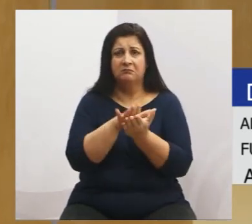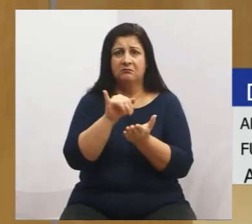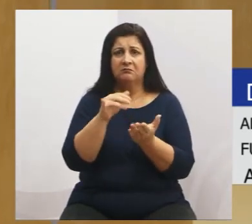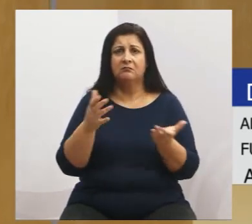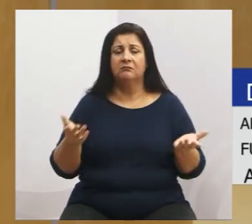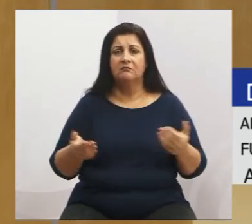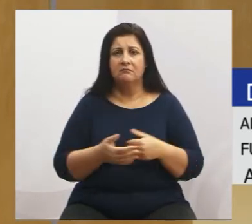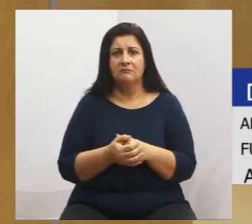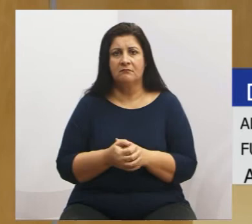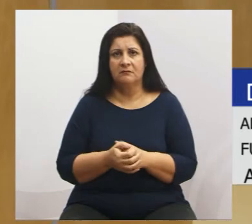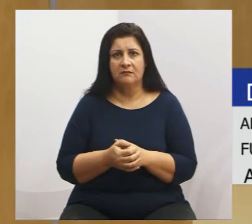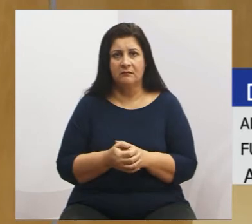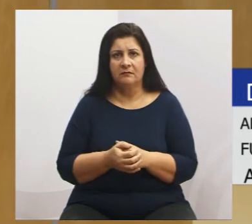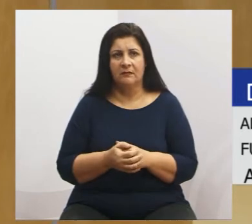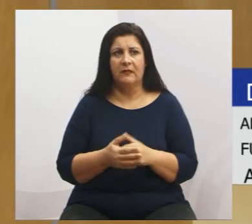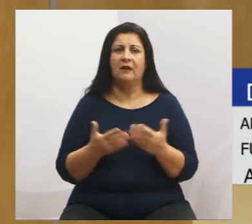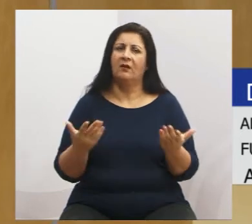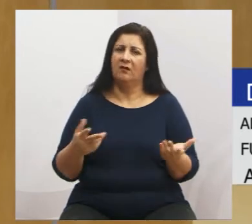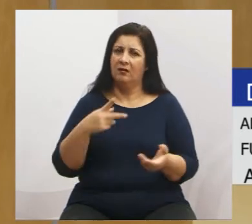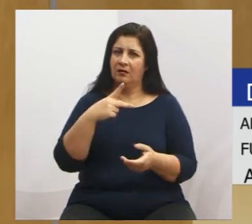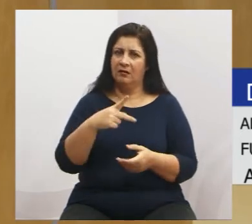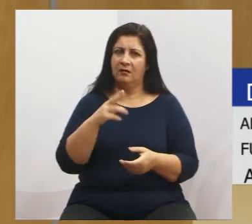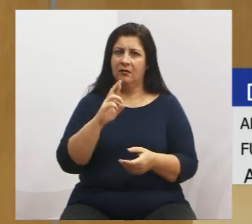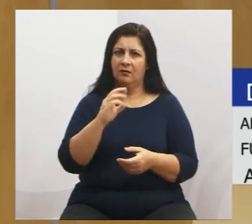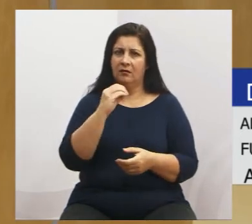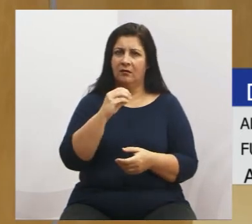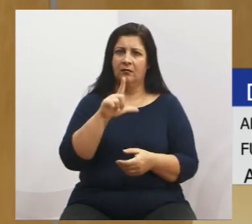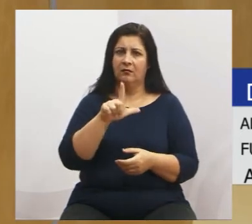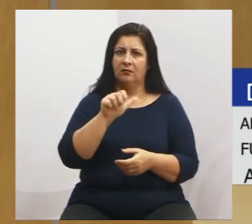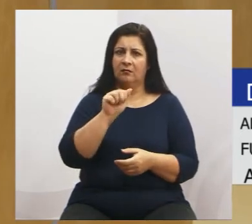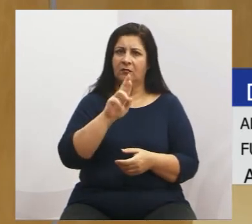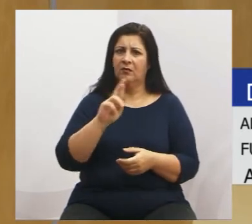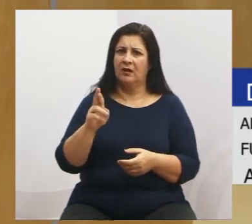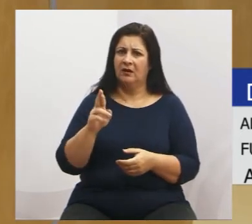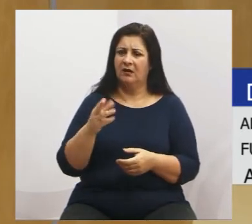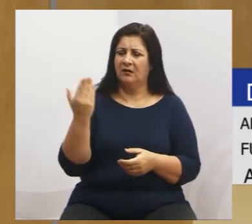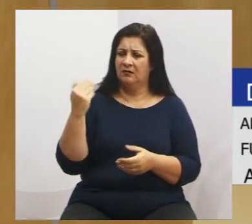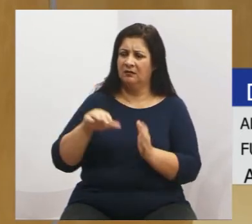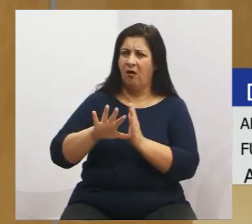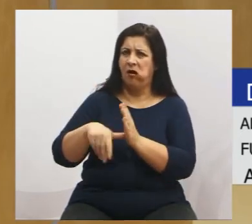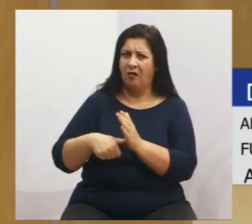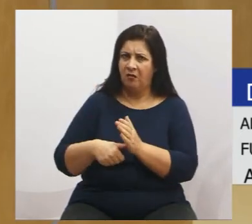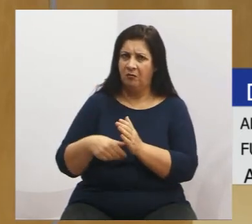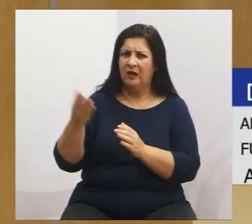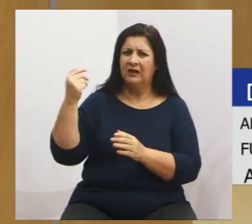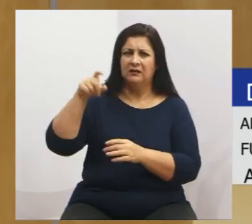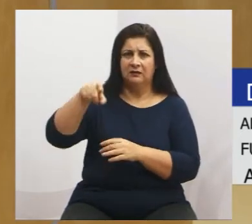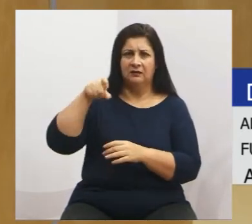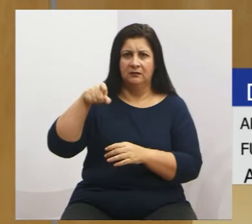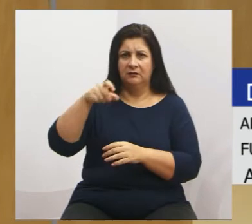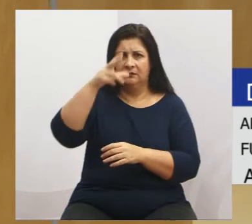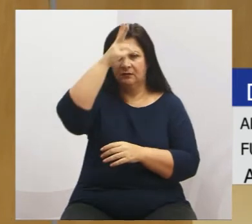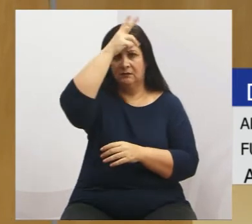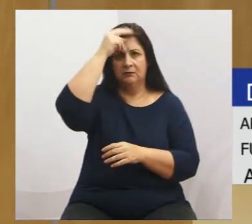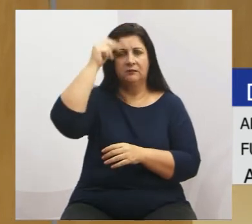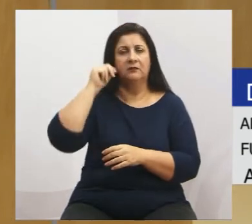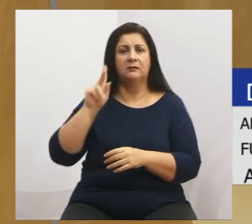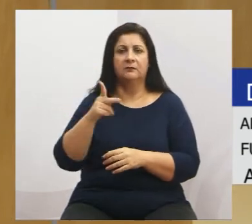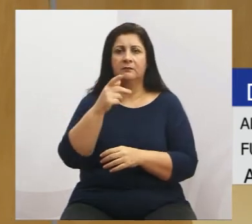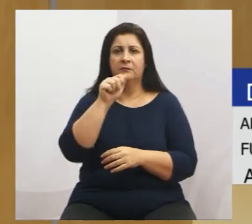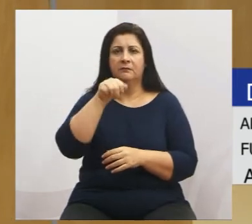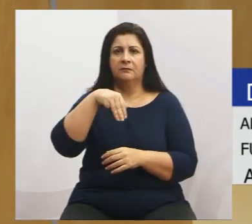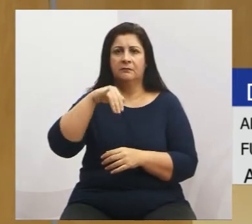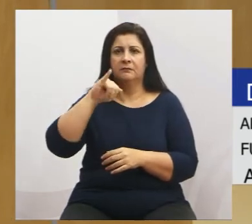Agora, dá o golpe para a Pró Lar, Fundação Pró Lar, na época do Hamilton Ribeiro Mota, dá o golpe